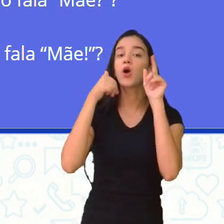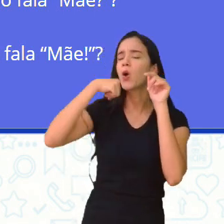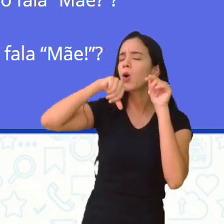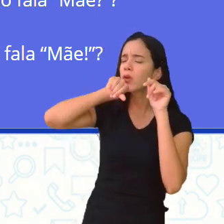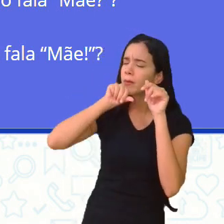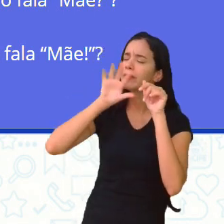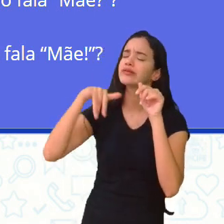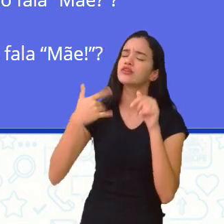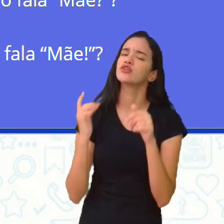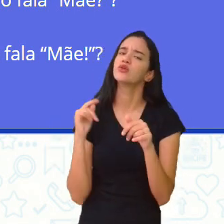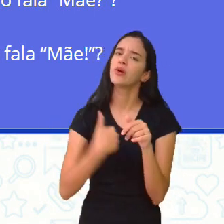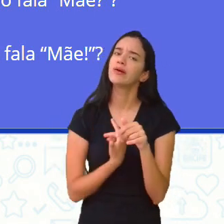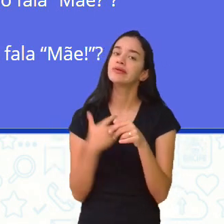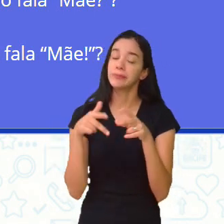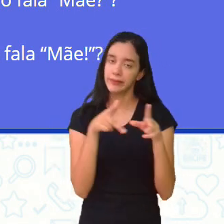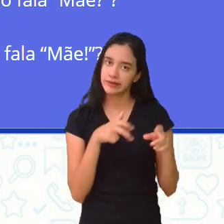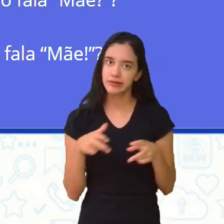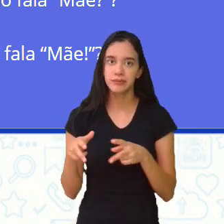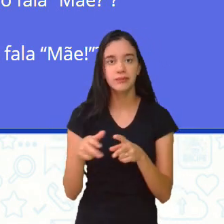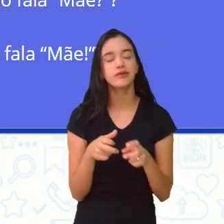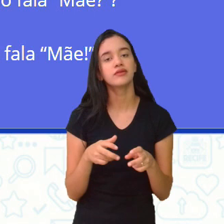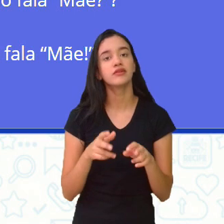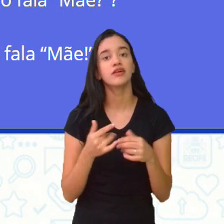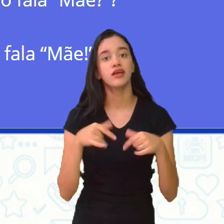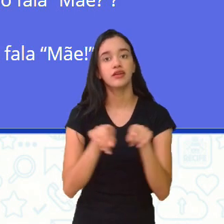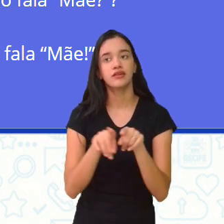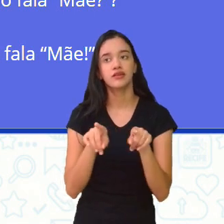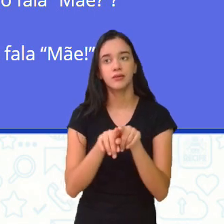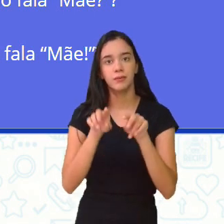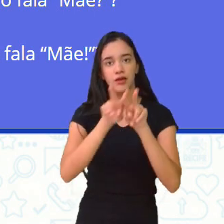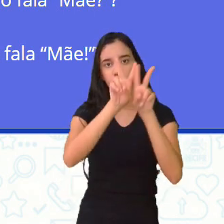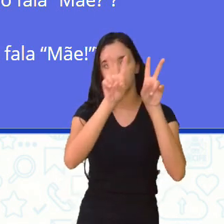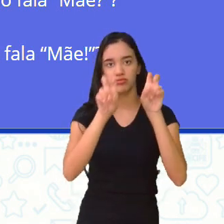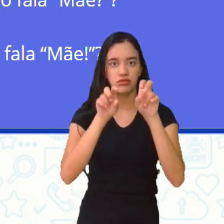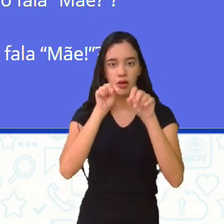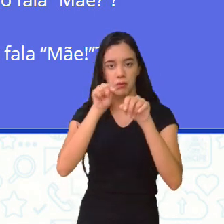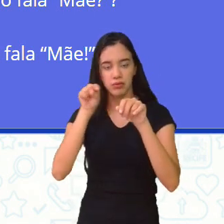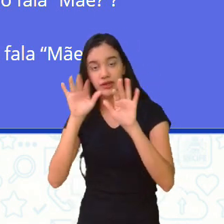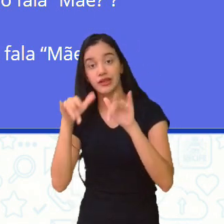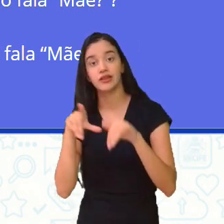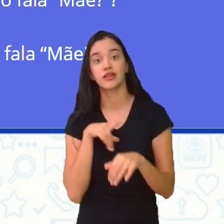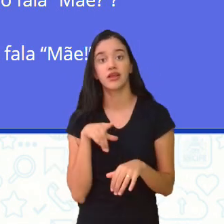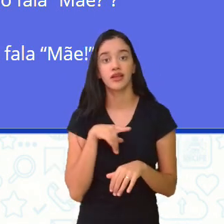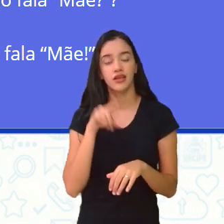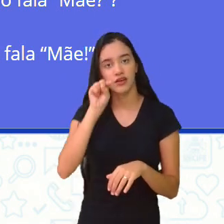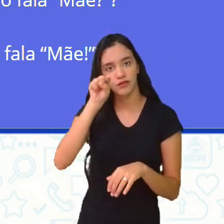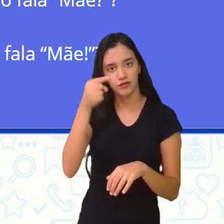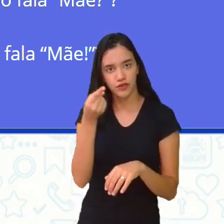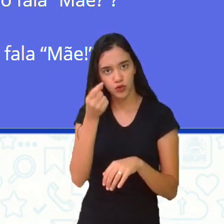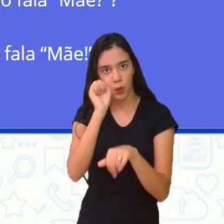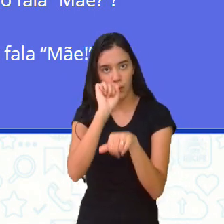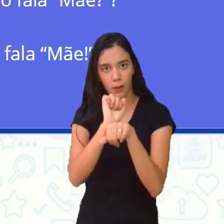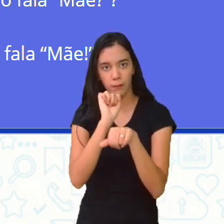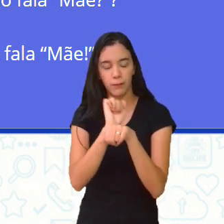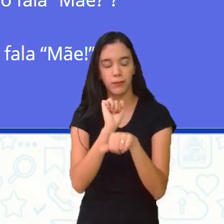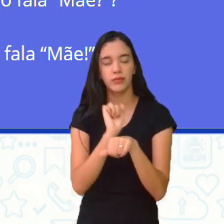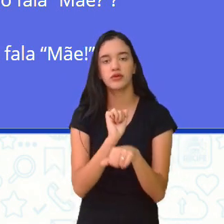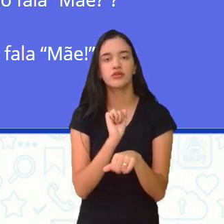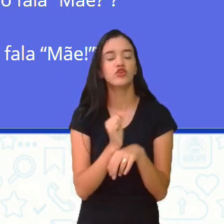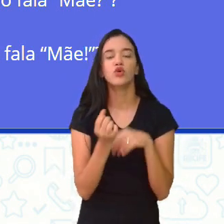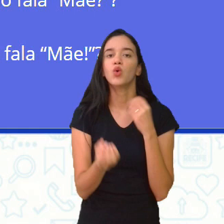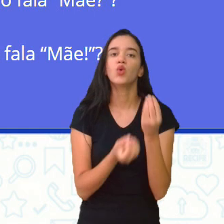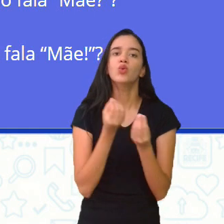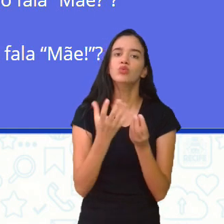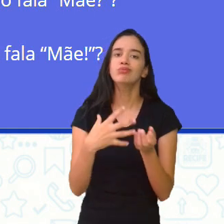nós percebemos aí as aspas e as reticências, não é? Tem a vírgula, dando uma pausa aí. Como